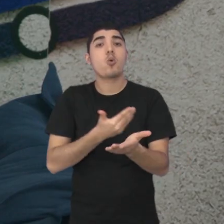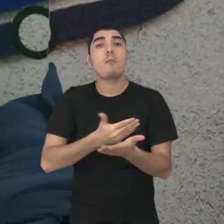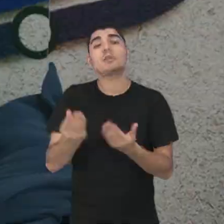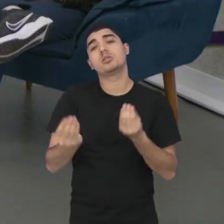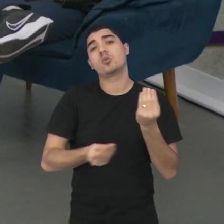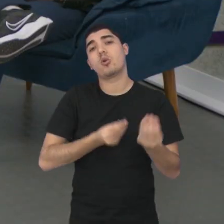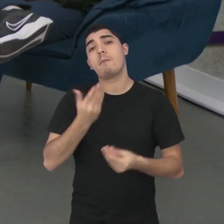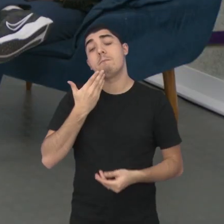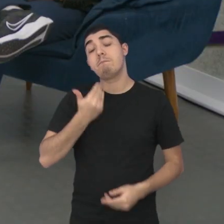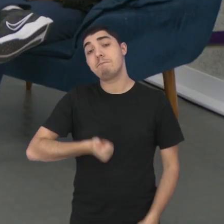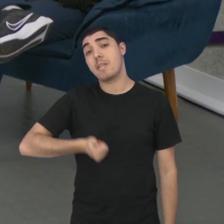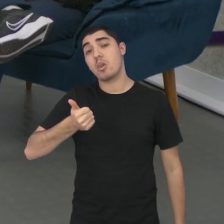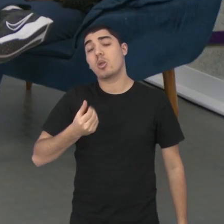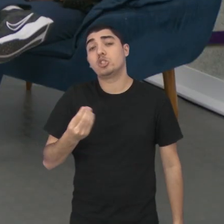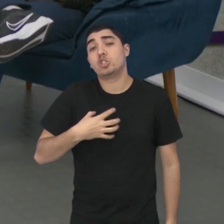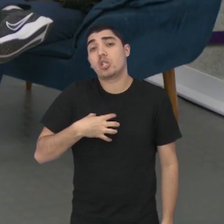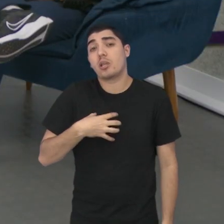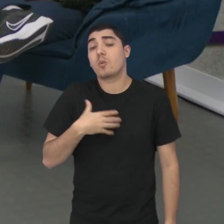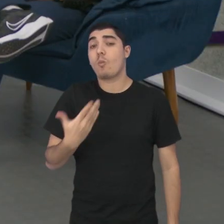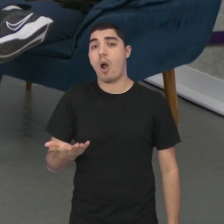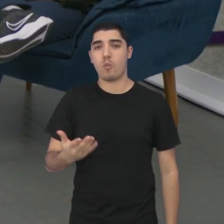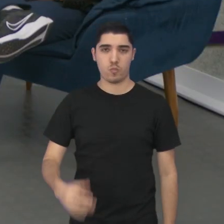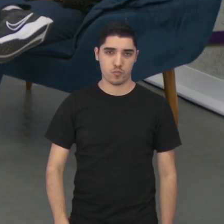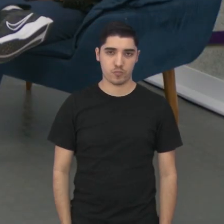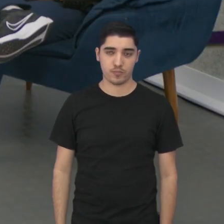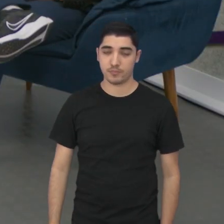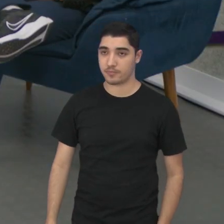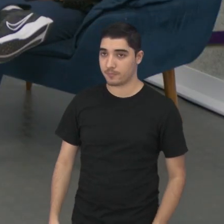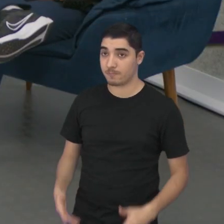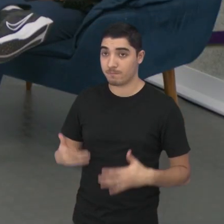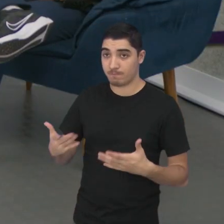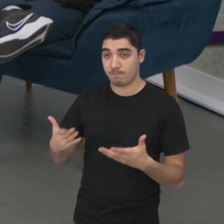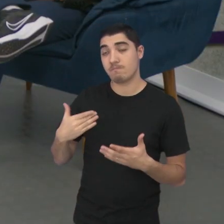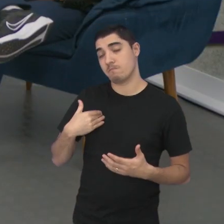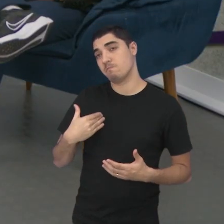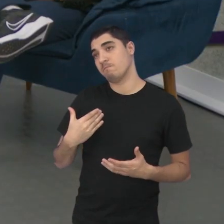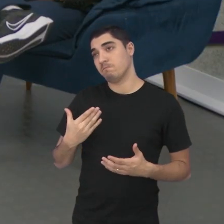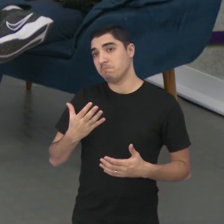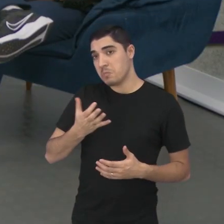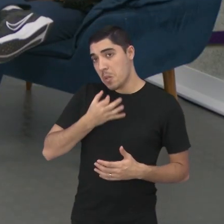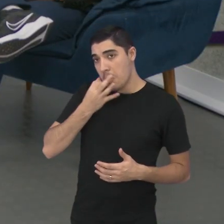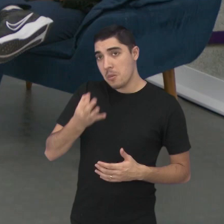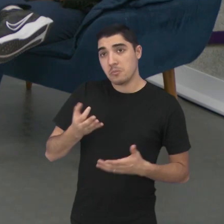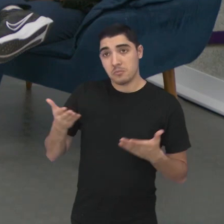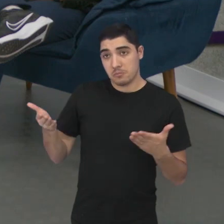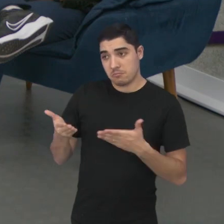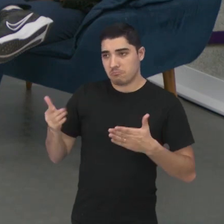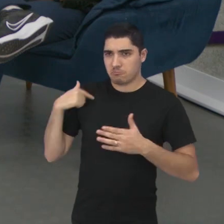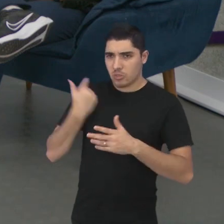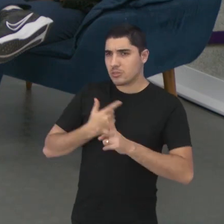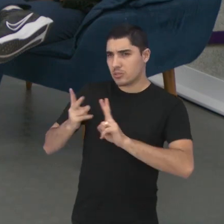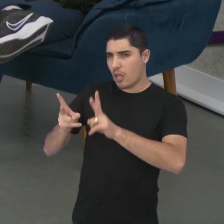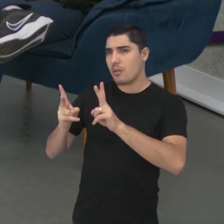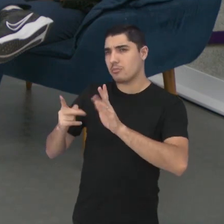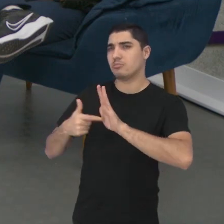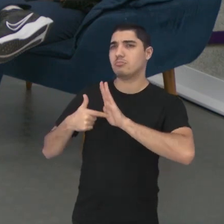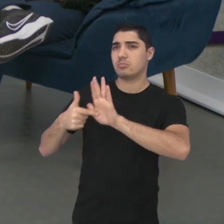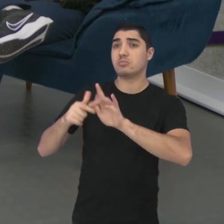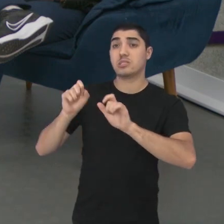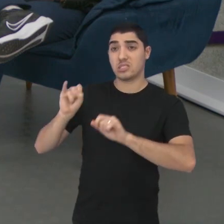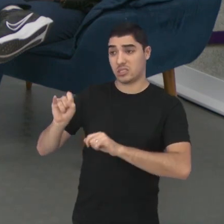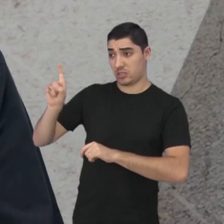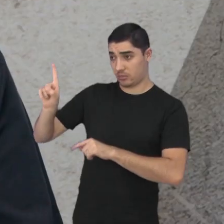dele? Bom, eu acredito que a gente comenta muito nessa parte que se ele ainda